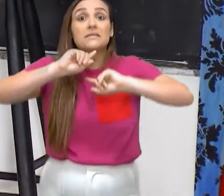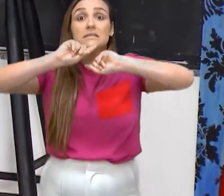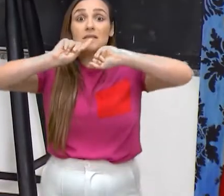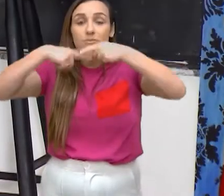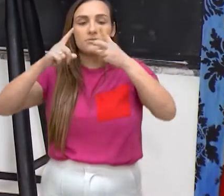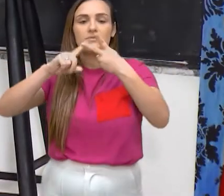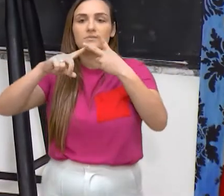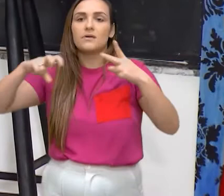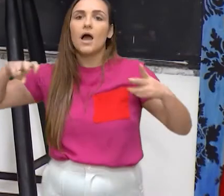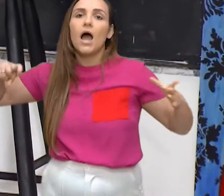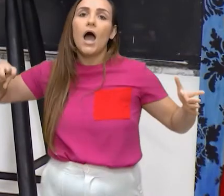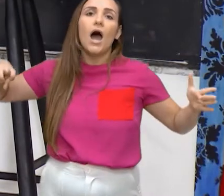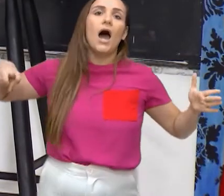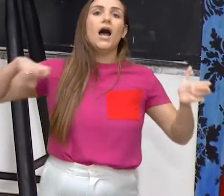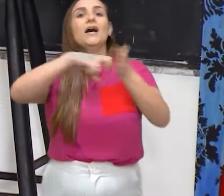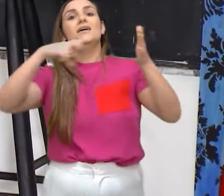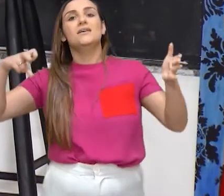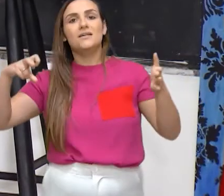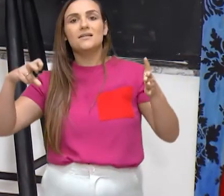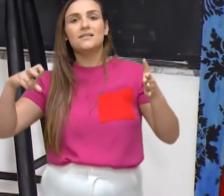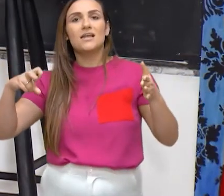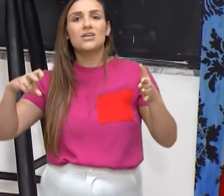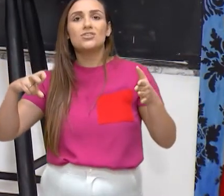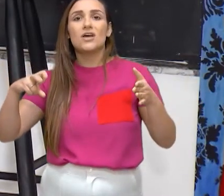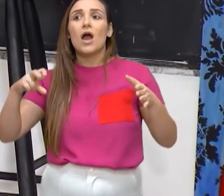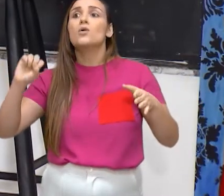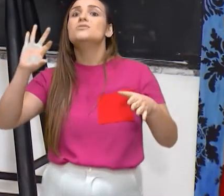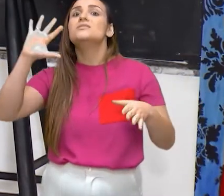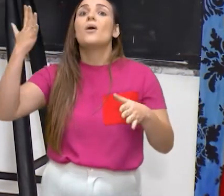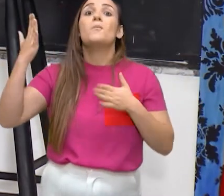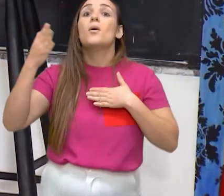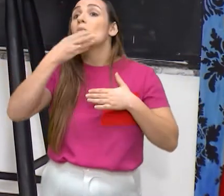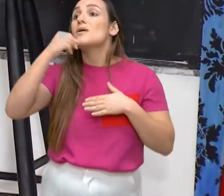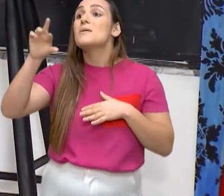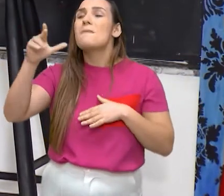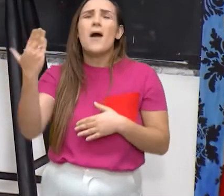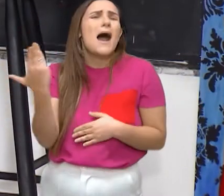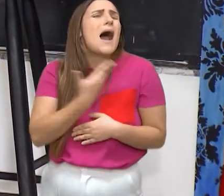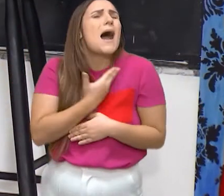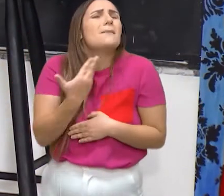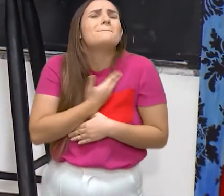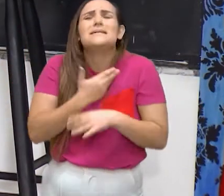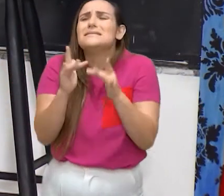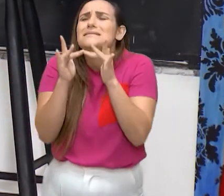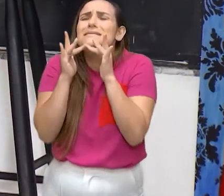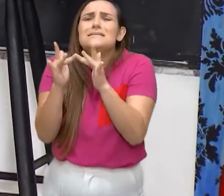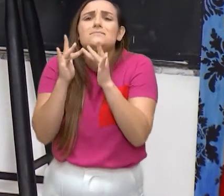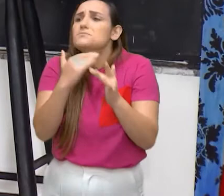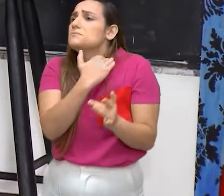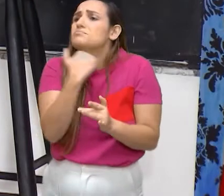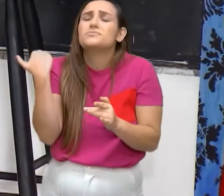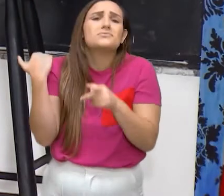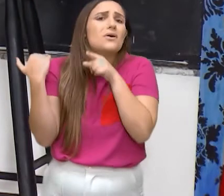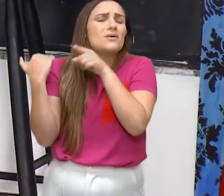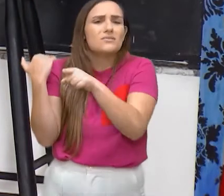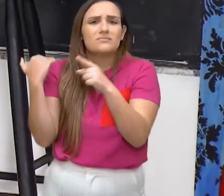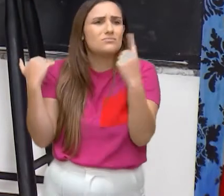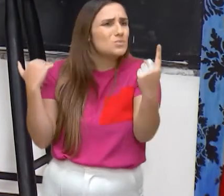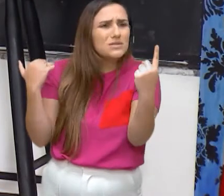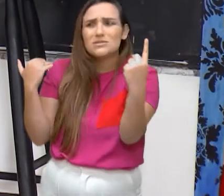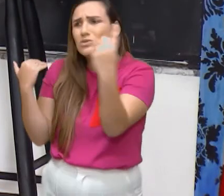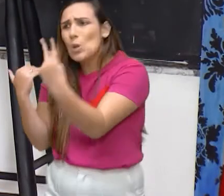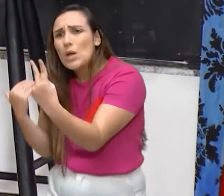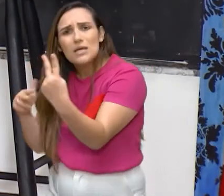tempo depois, num acidente de carro, eu perdi um irmão que era o meu companheiro, assim, de vida. Então, foi